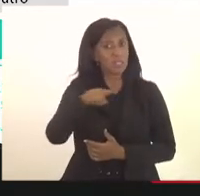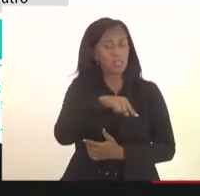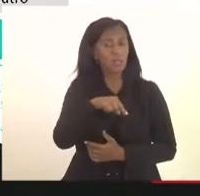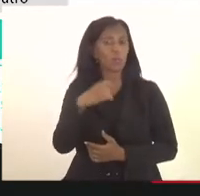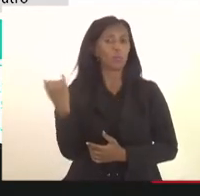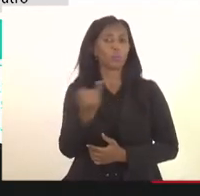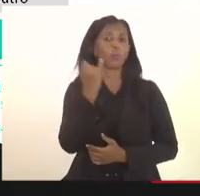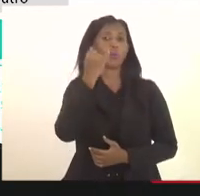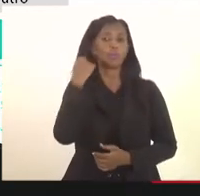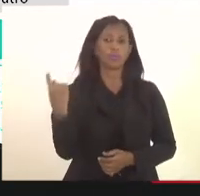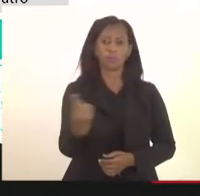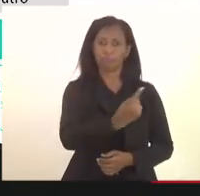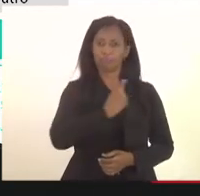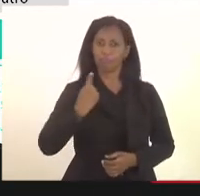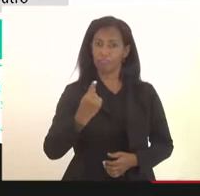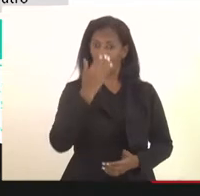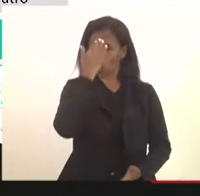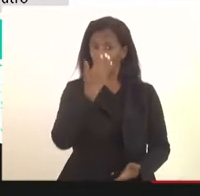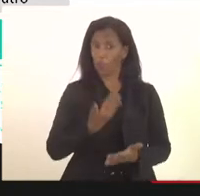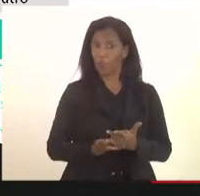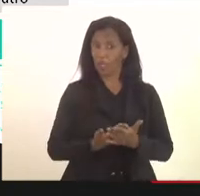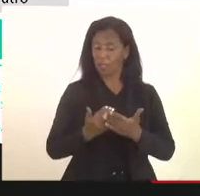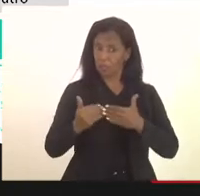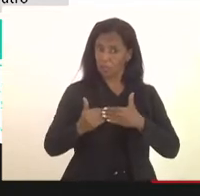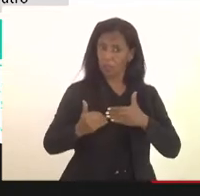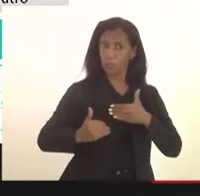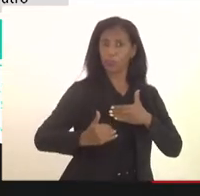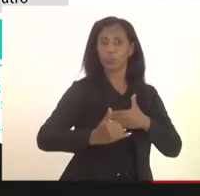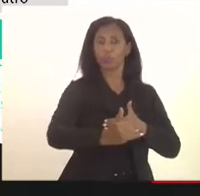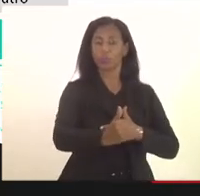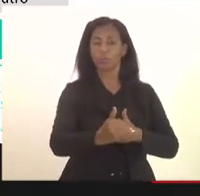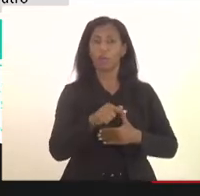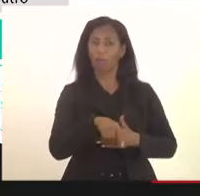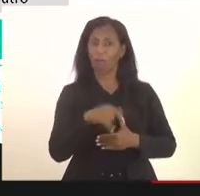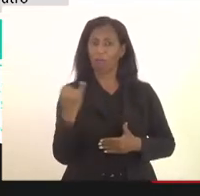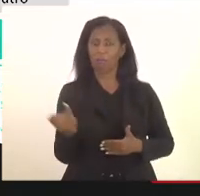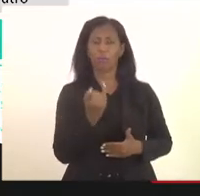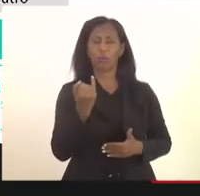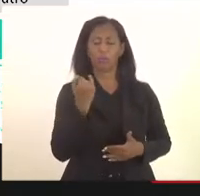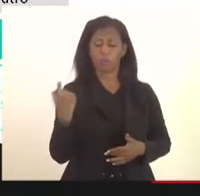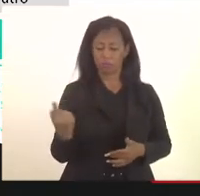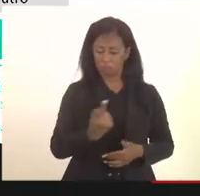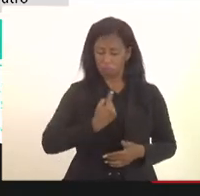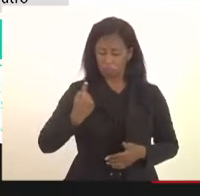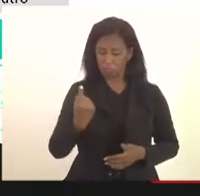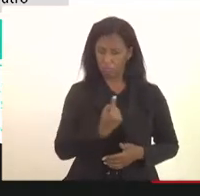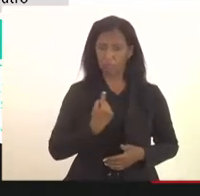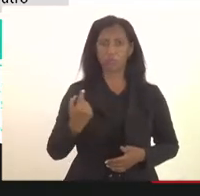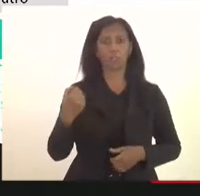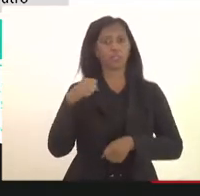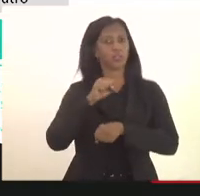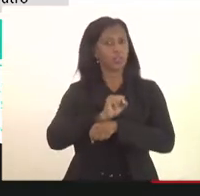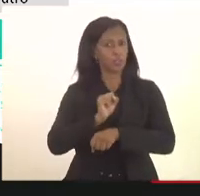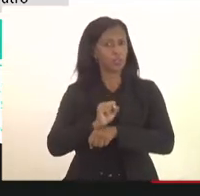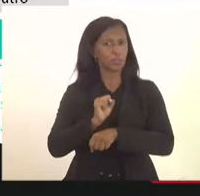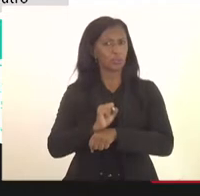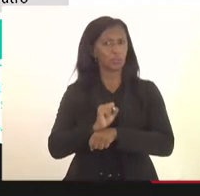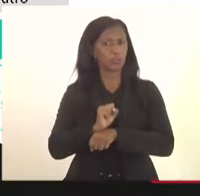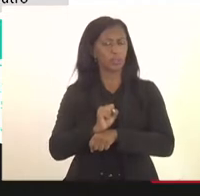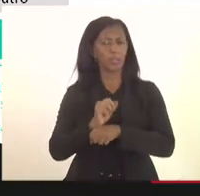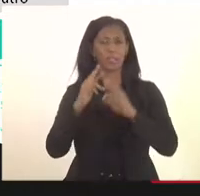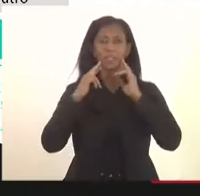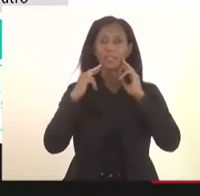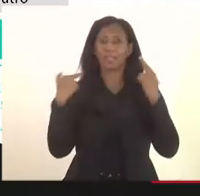e a gente acha que estabelecer essa confiança desde é importante para nós, e a gente espera que a reunião seja o